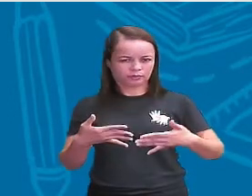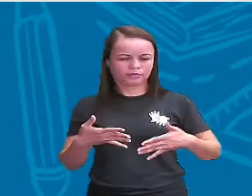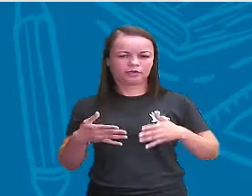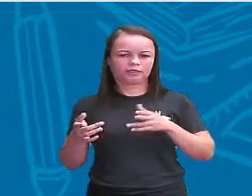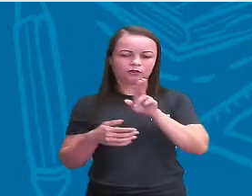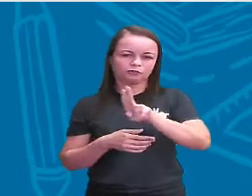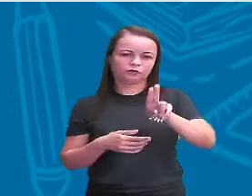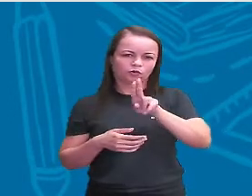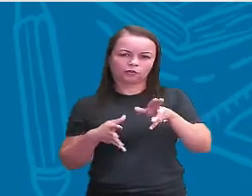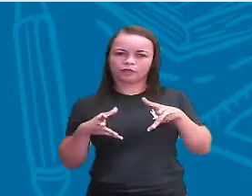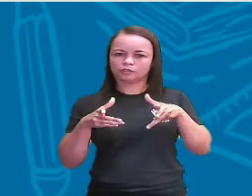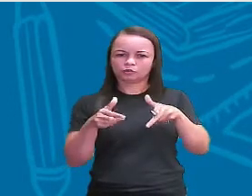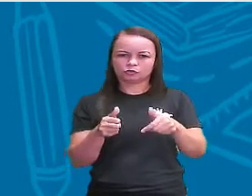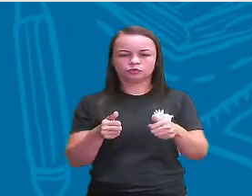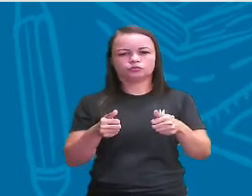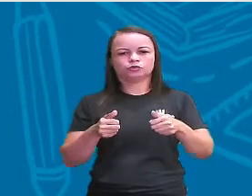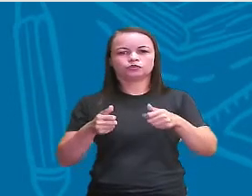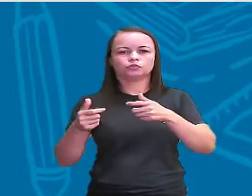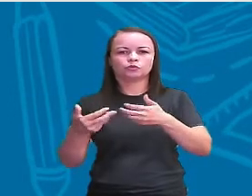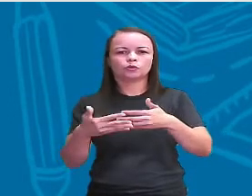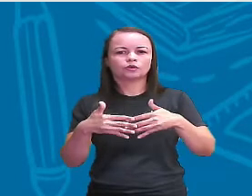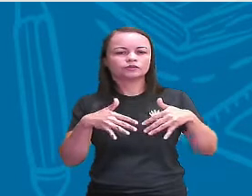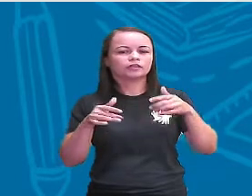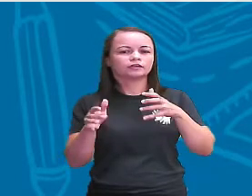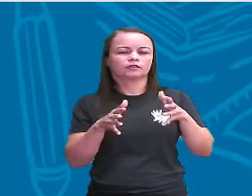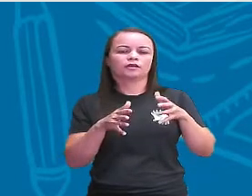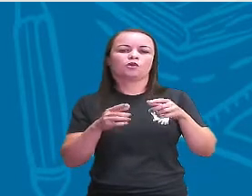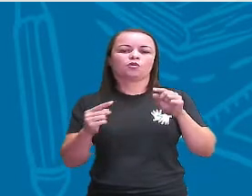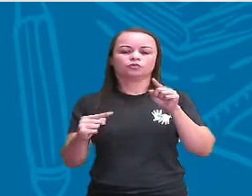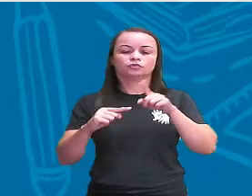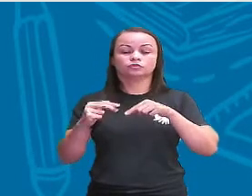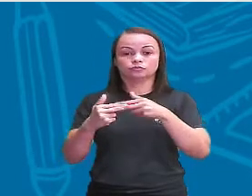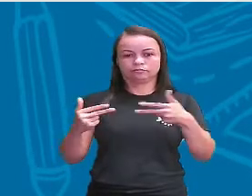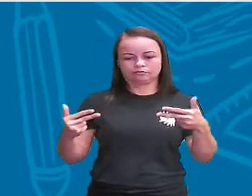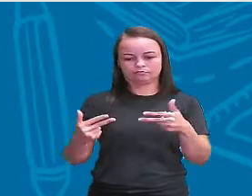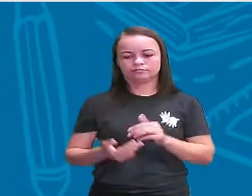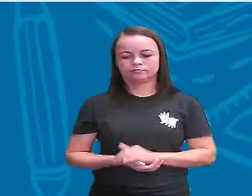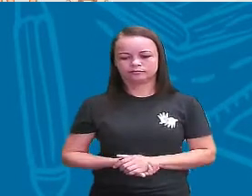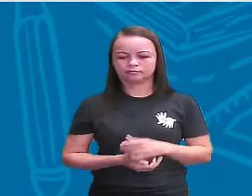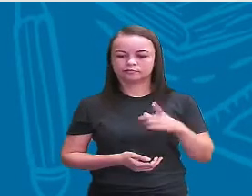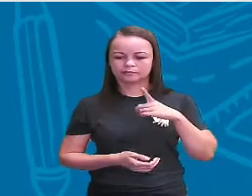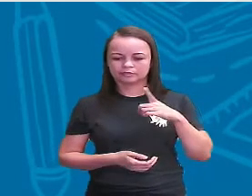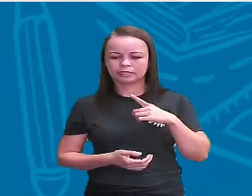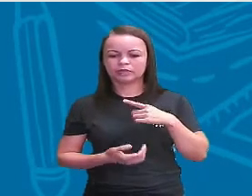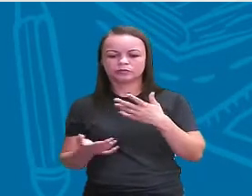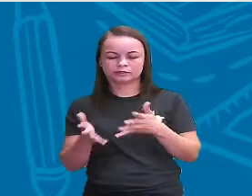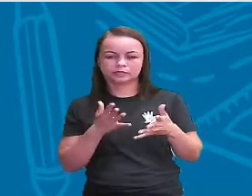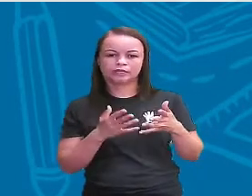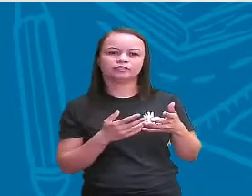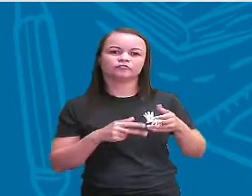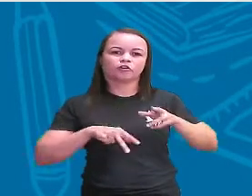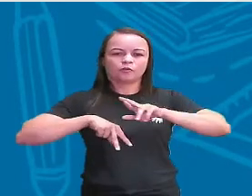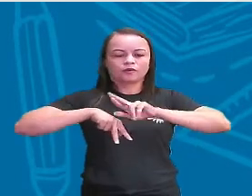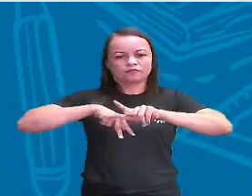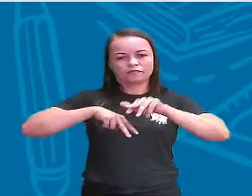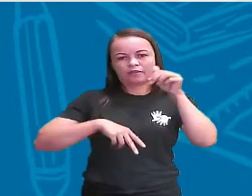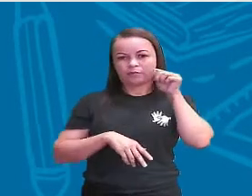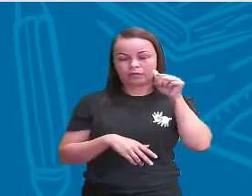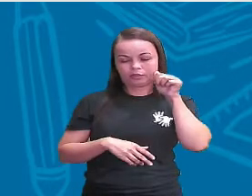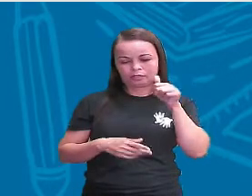dão nome, né, aos seres, às coisas, aos objetos. E temos eles de forma